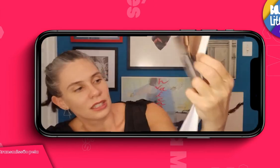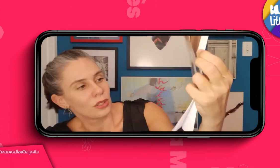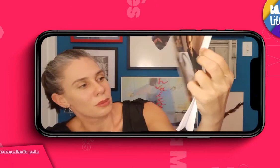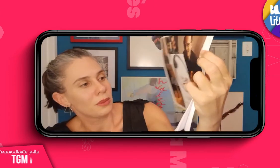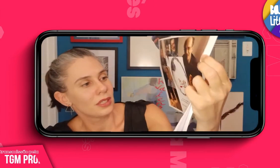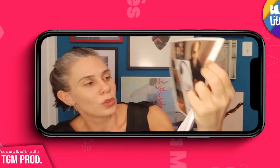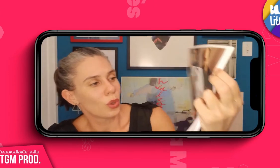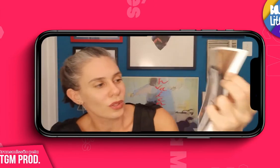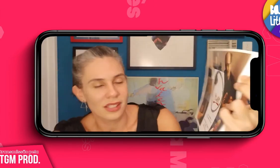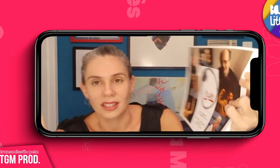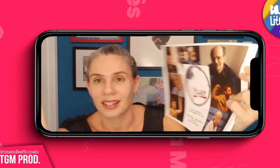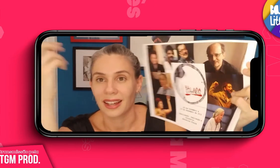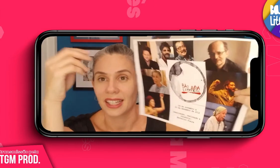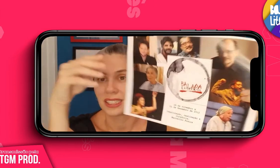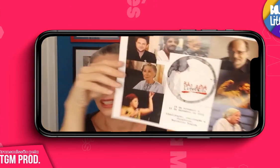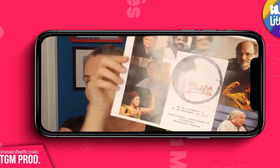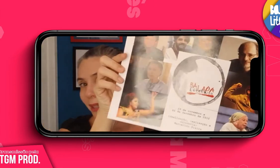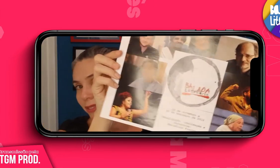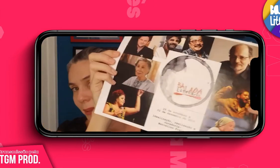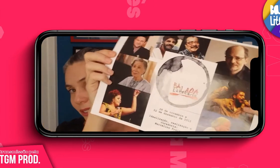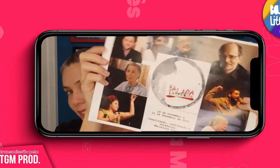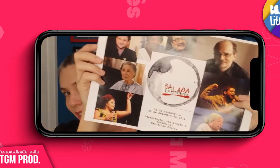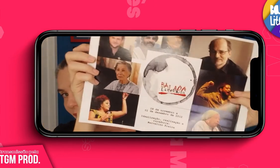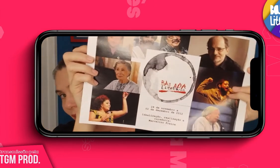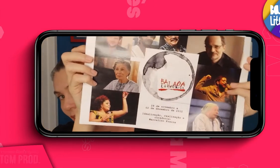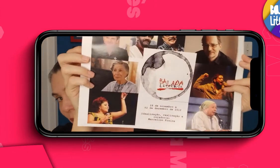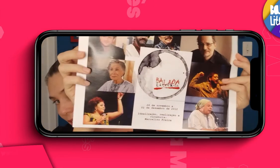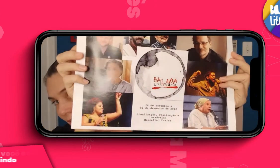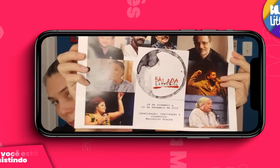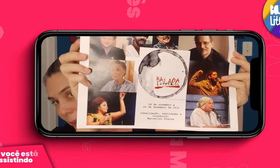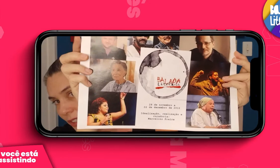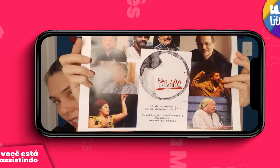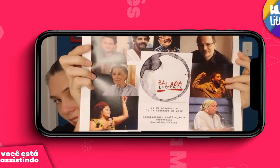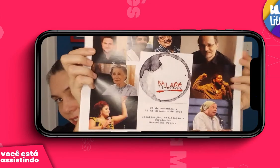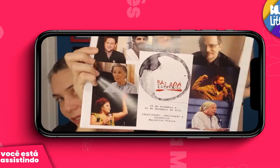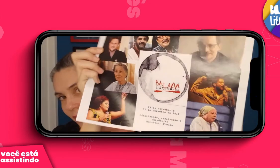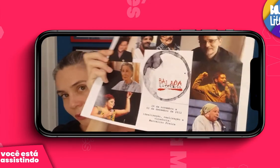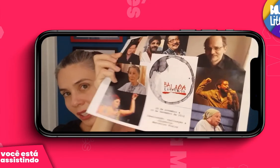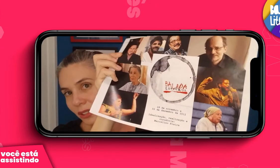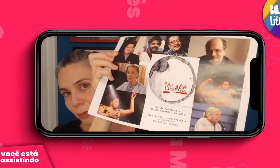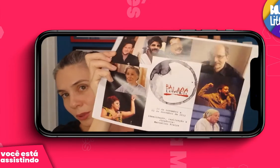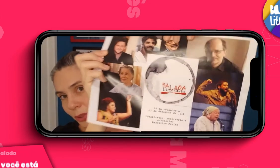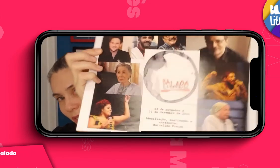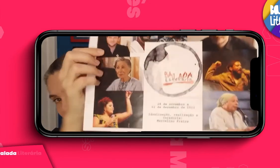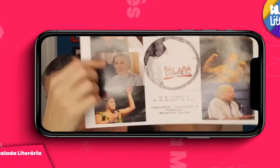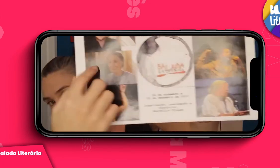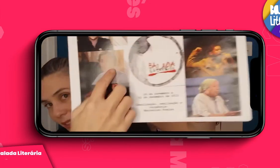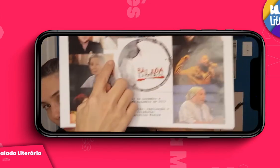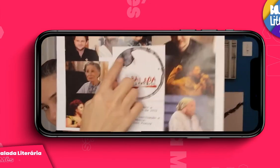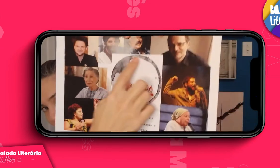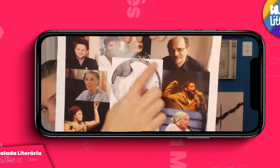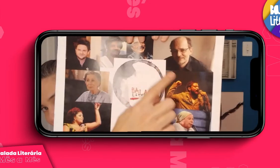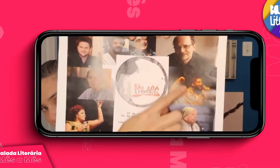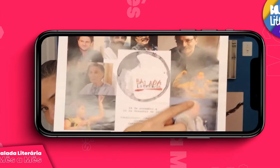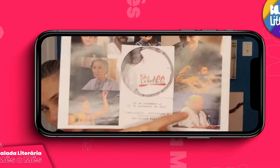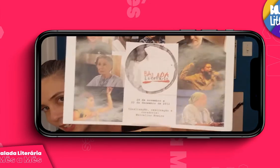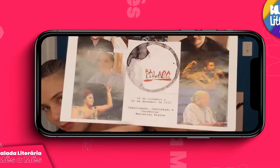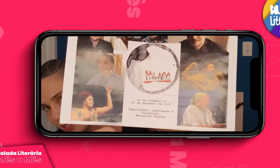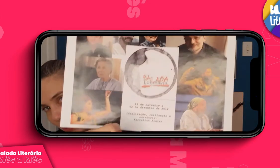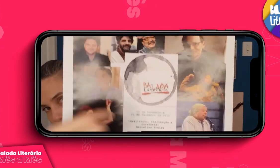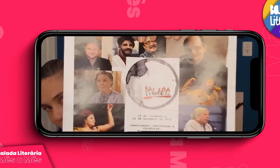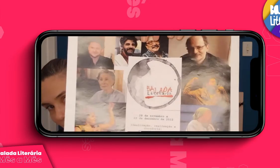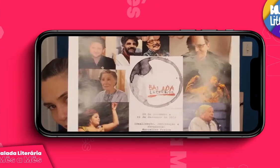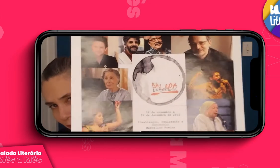tão distante, né? 2012, a gente captava patrocínio fazendo projetos, falando um pouco do evento. Aqui são pessoas que já,